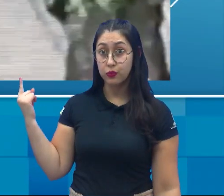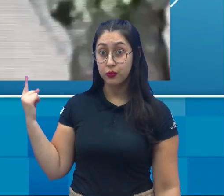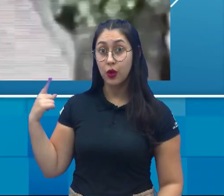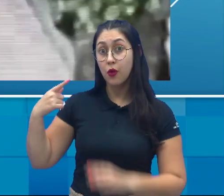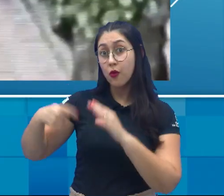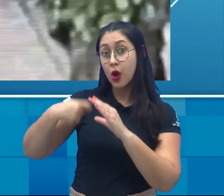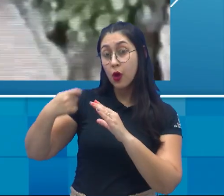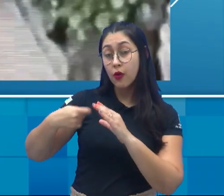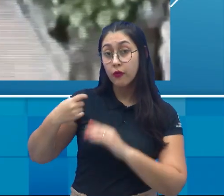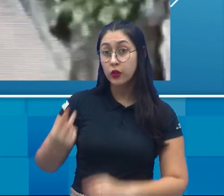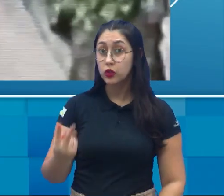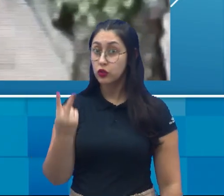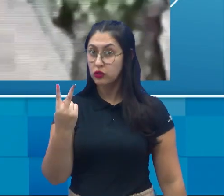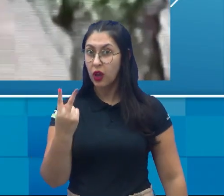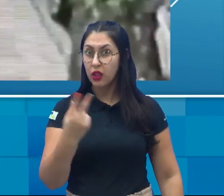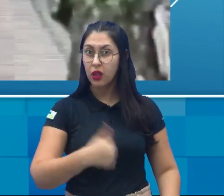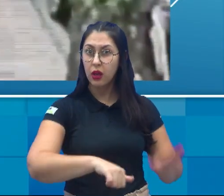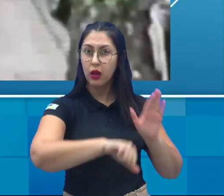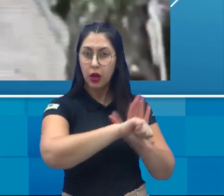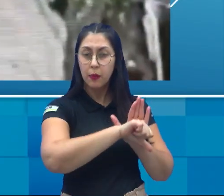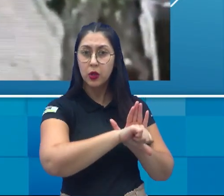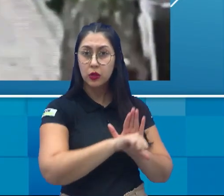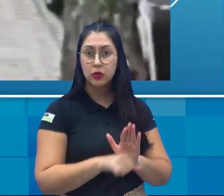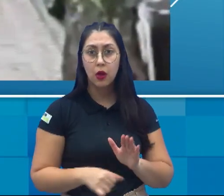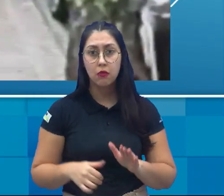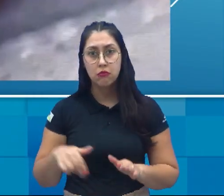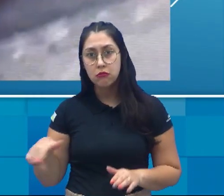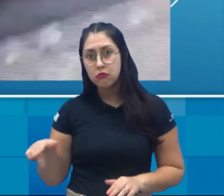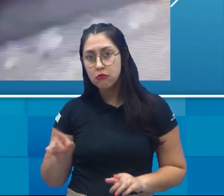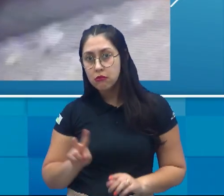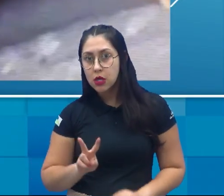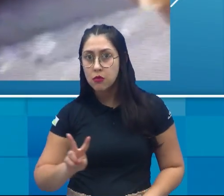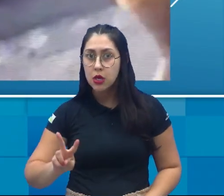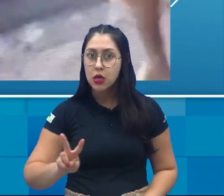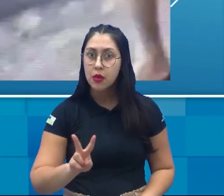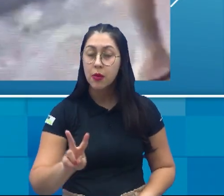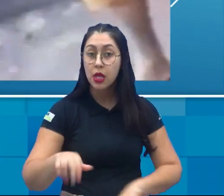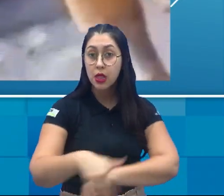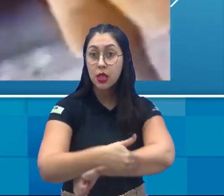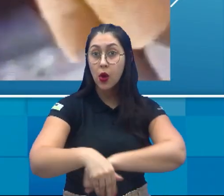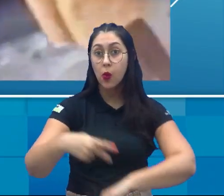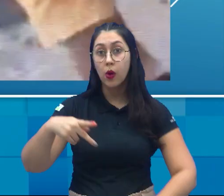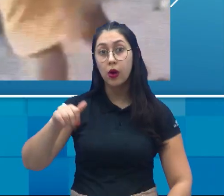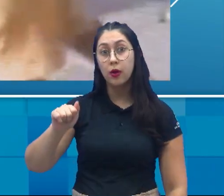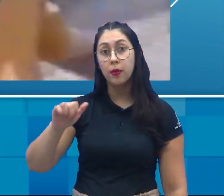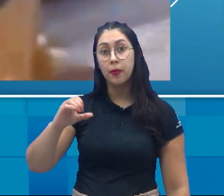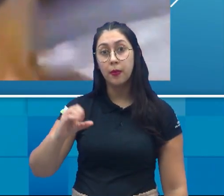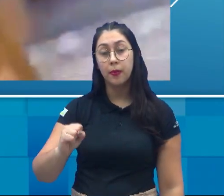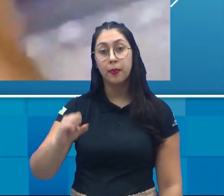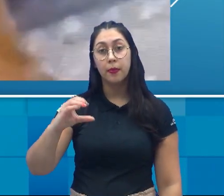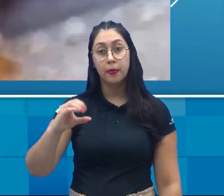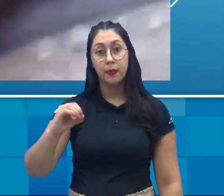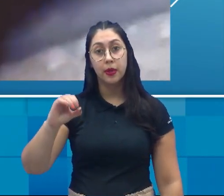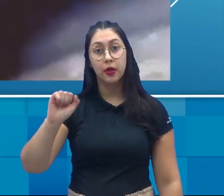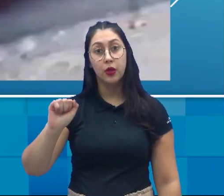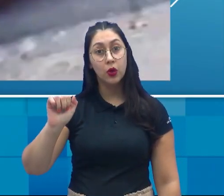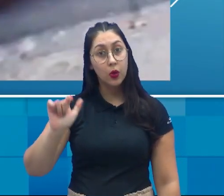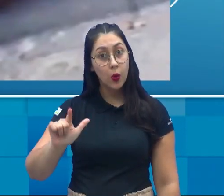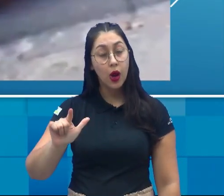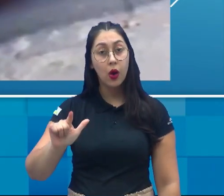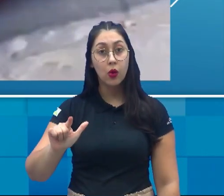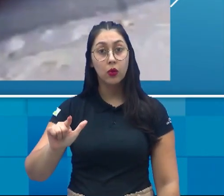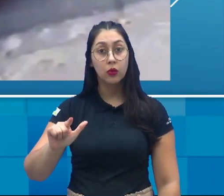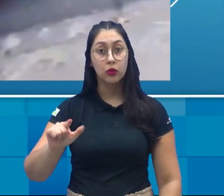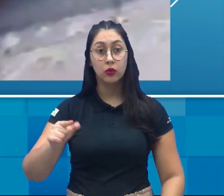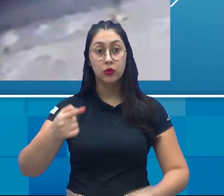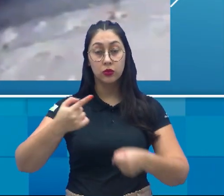2 bandidos estão chegando, a rua é a Pascoal Moreira, que fica na região central de São José, no